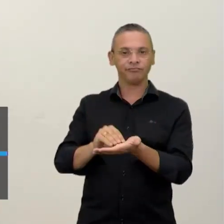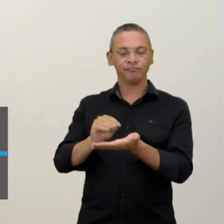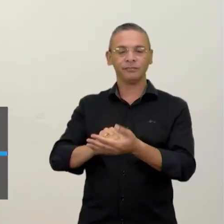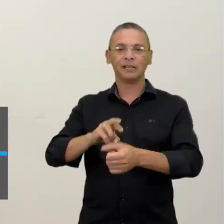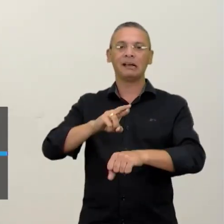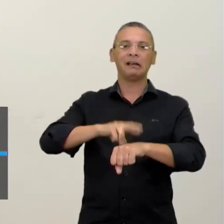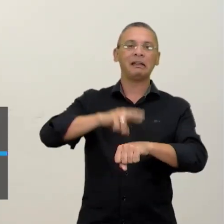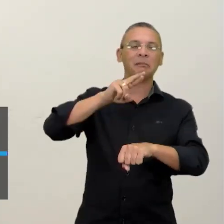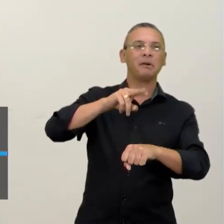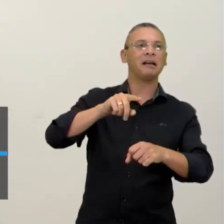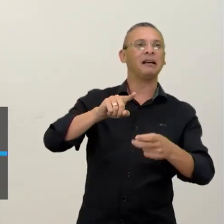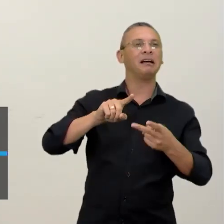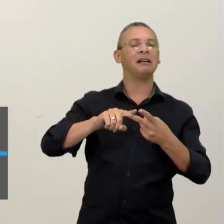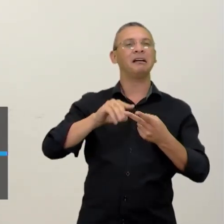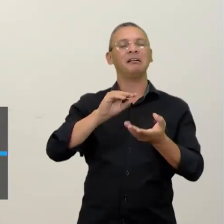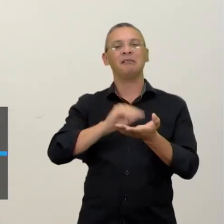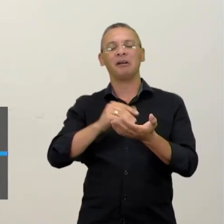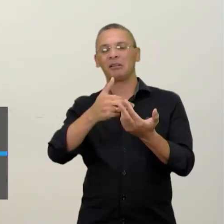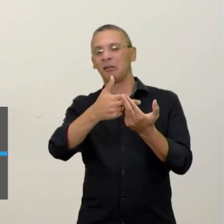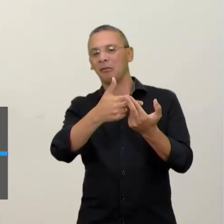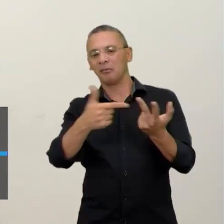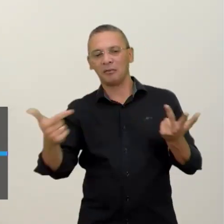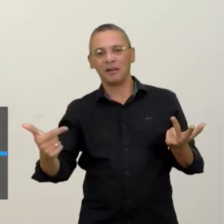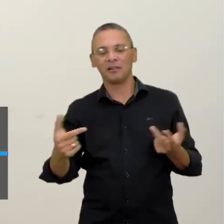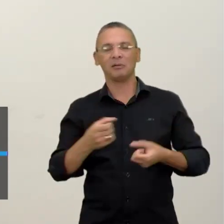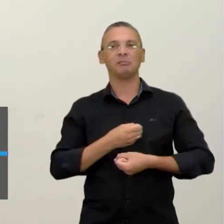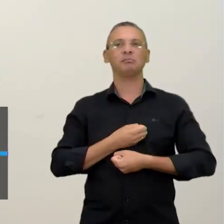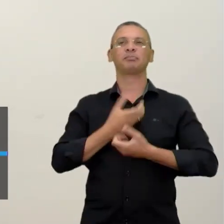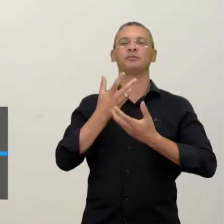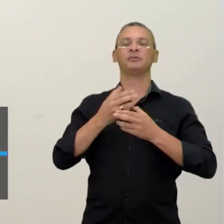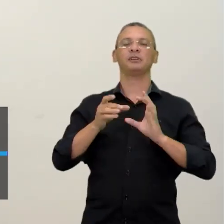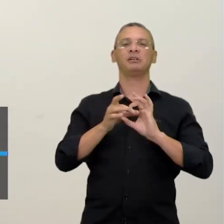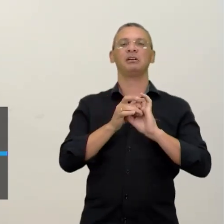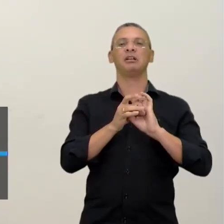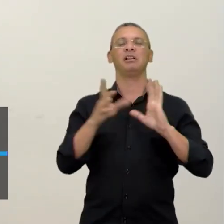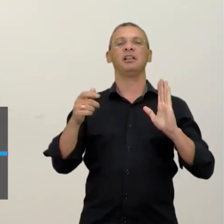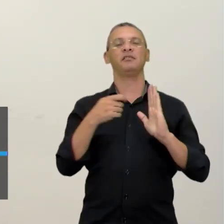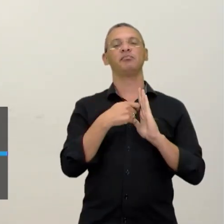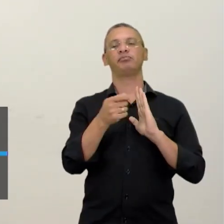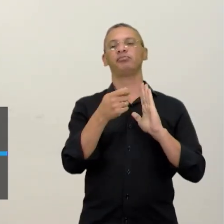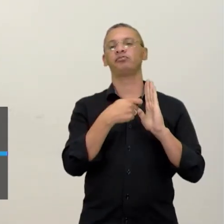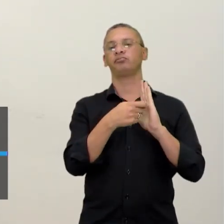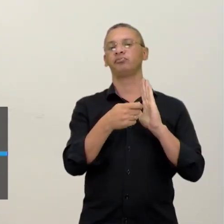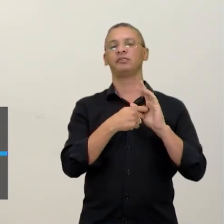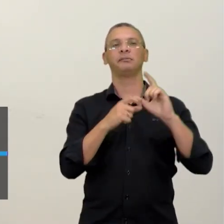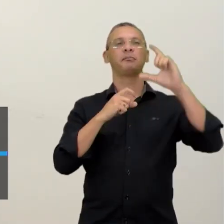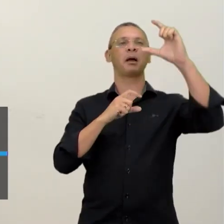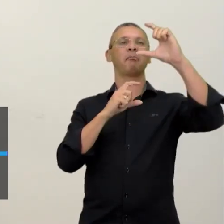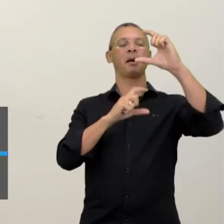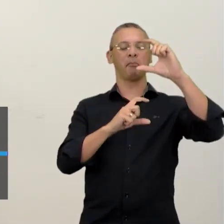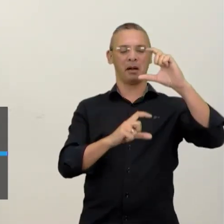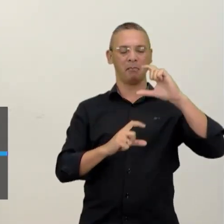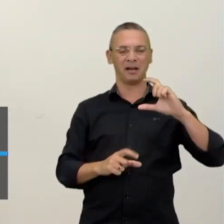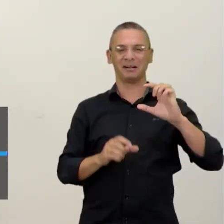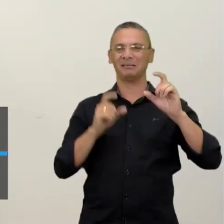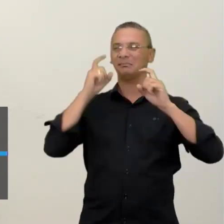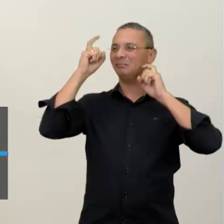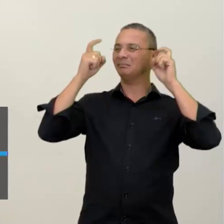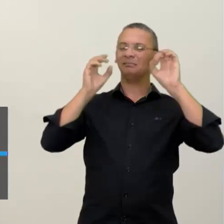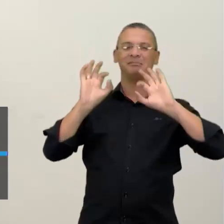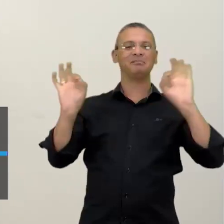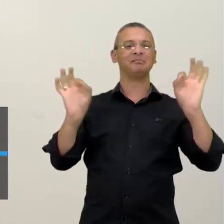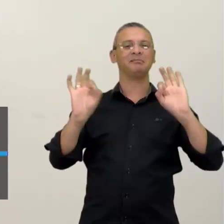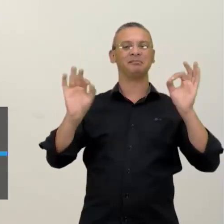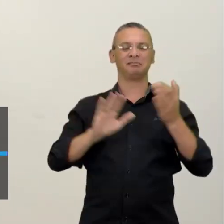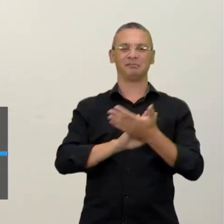mais métrica, ele é um verso livre, é um verso que não precisa mais se preocupar com